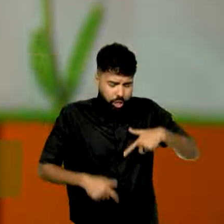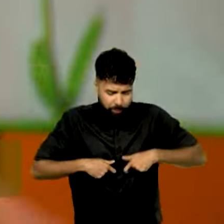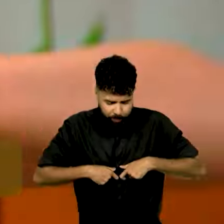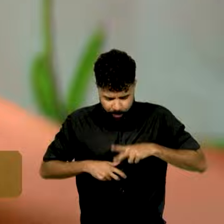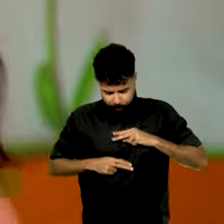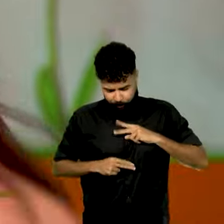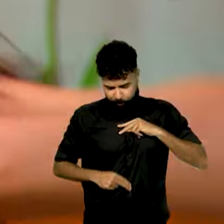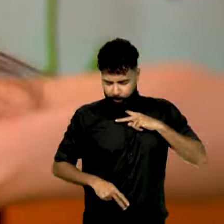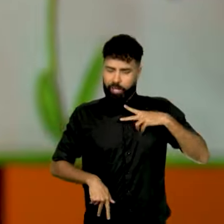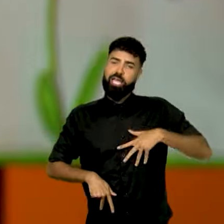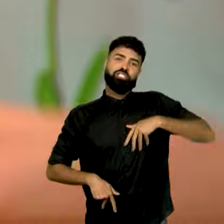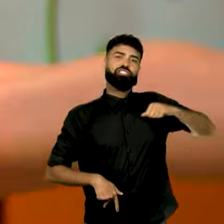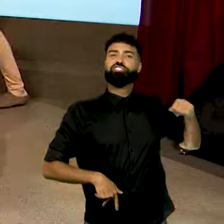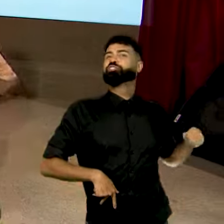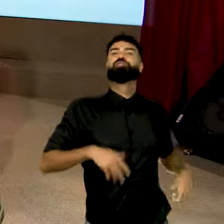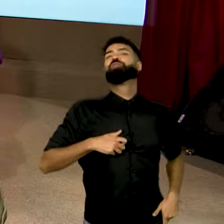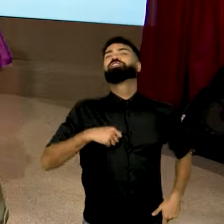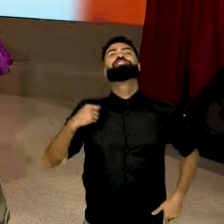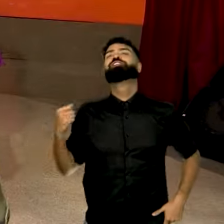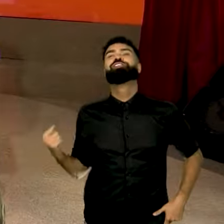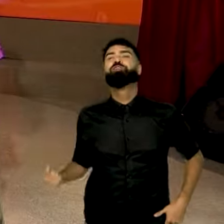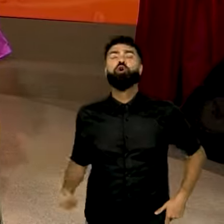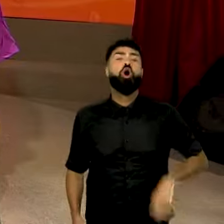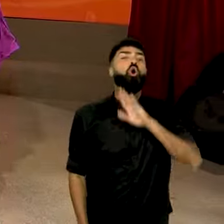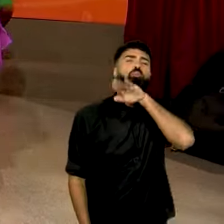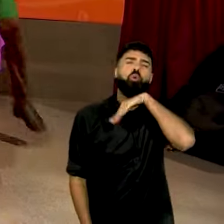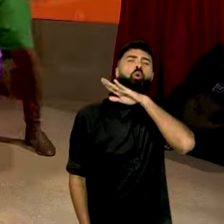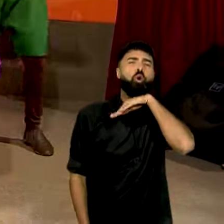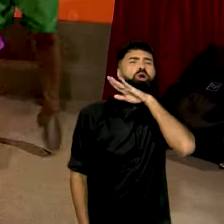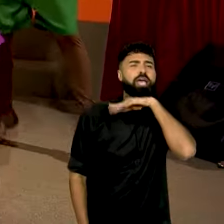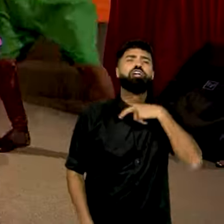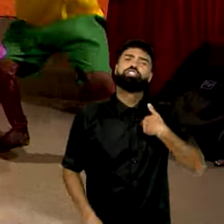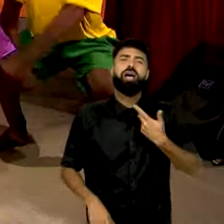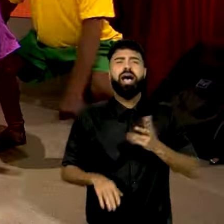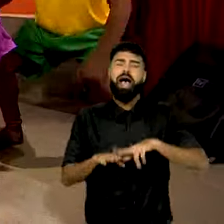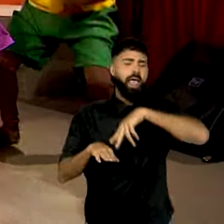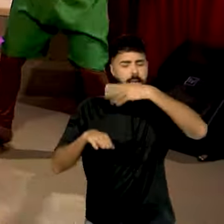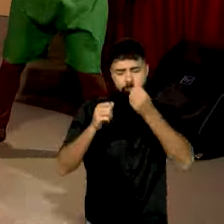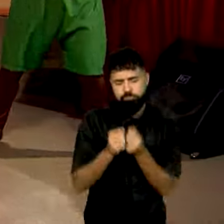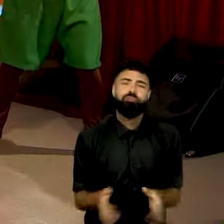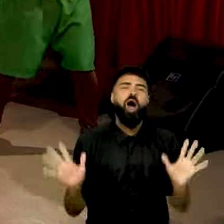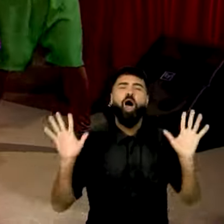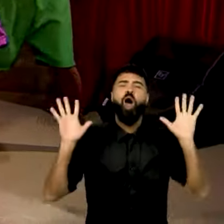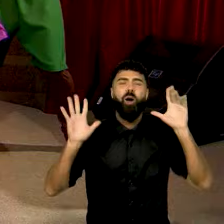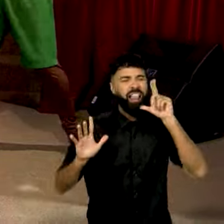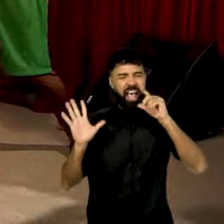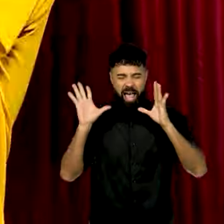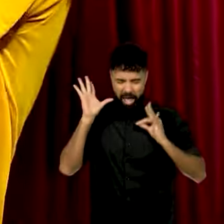pijama. E o porquinho já caiu na lama.